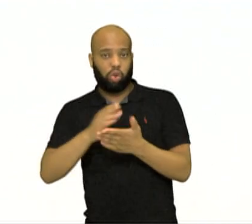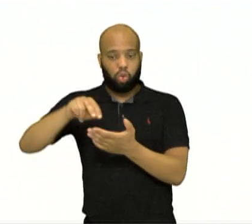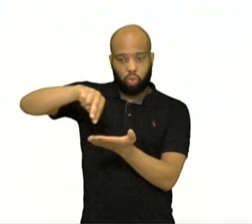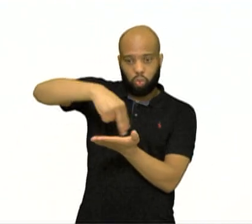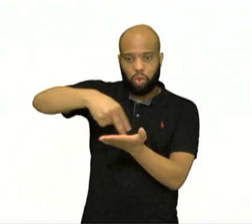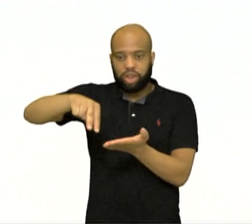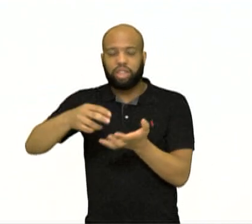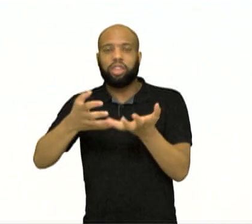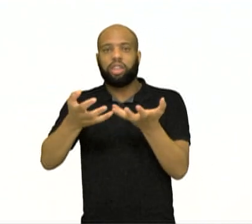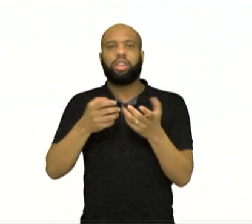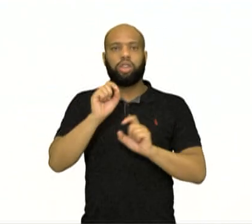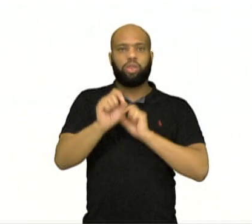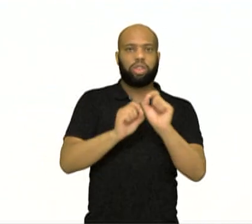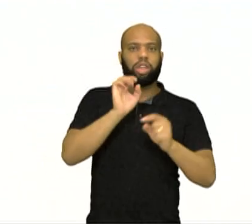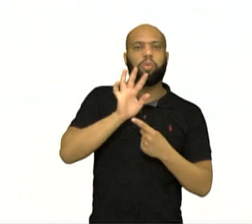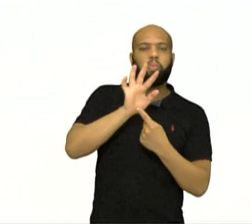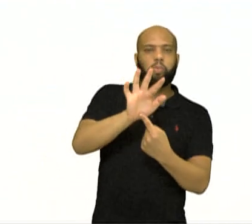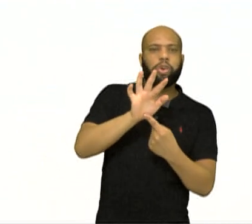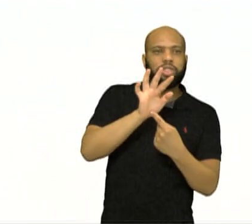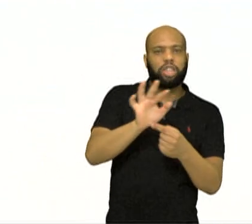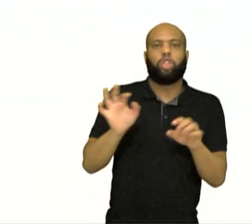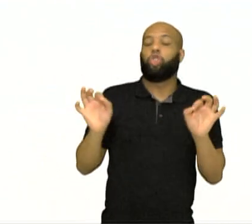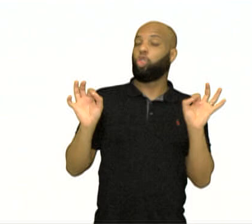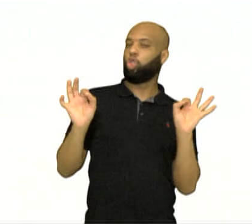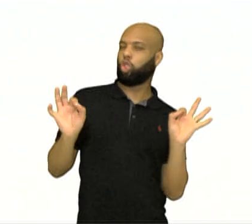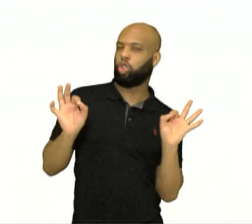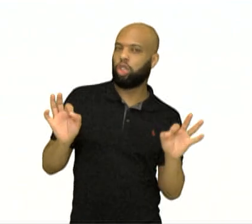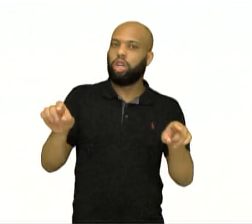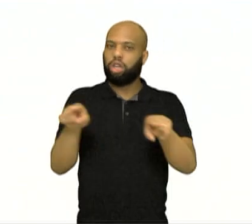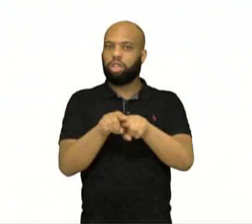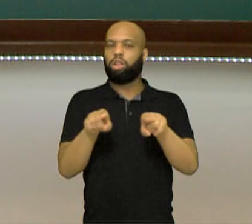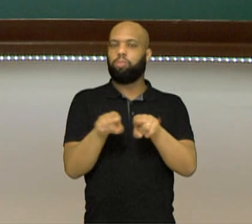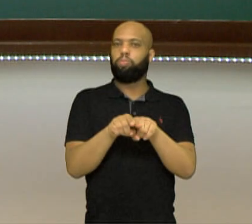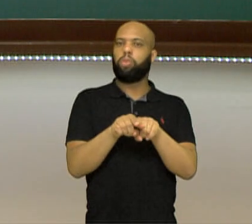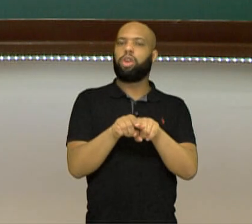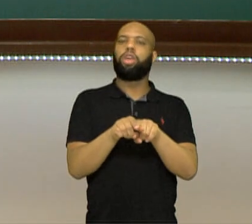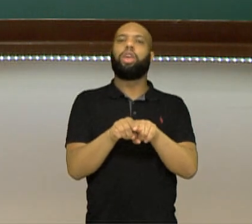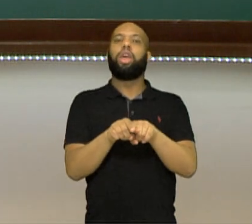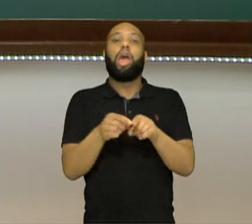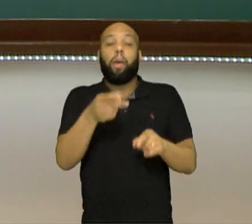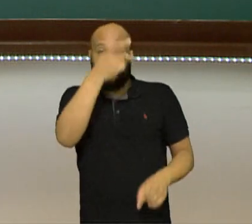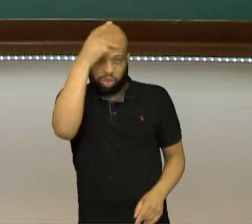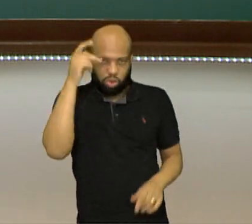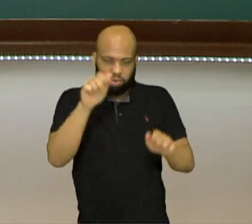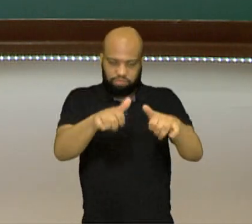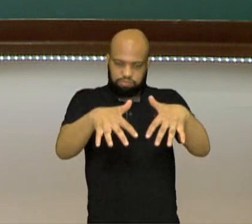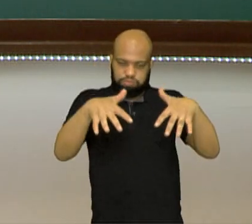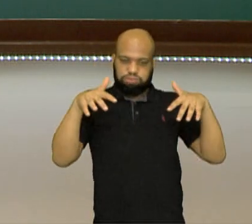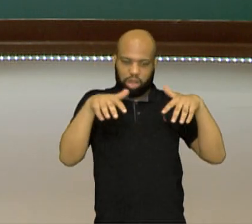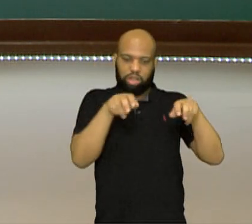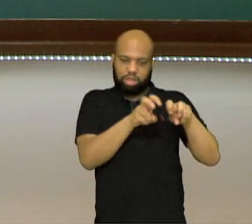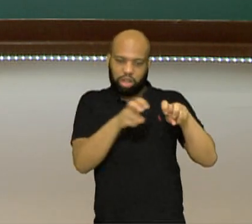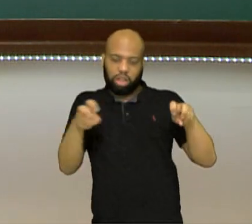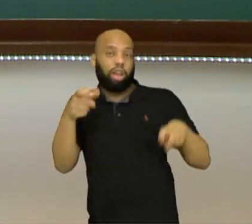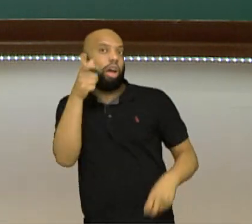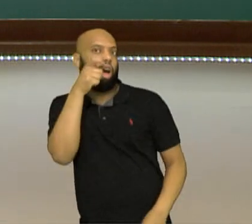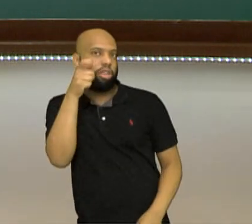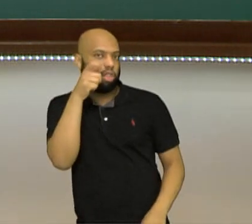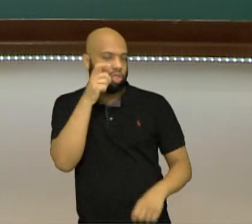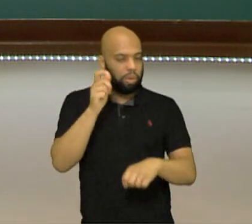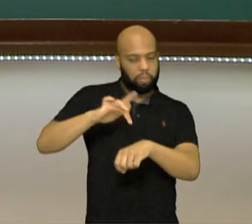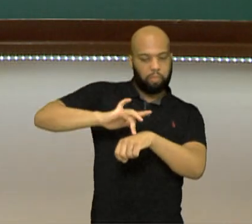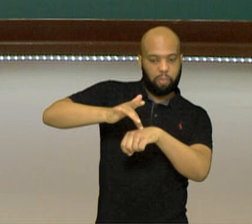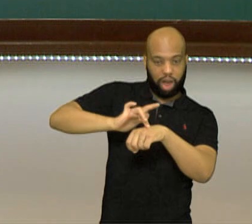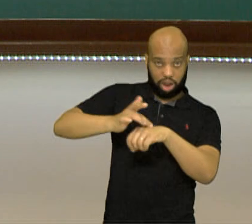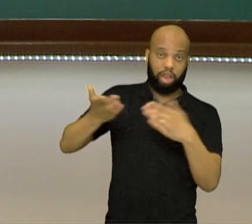harmonia, elegância e graça. Lembra? Século XIX, as pessoas adoravam ir ao balé, ao teatro assistir o balé, e as pessoas que